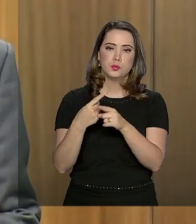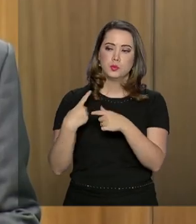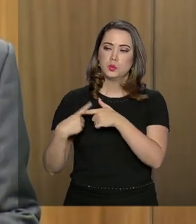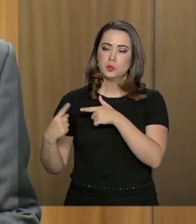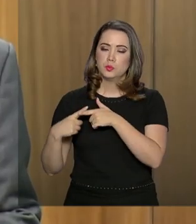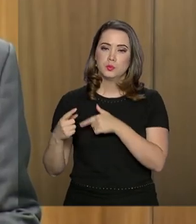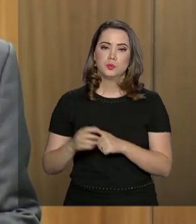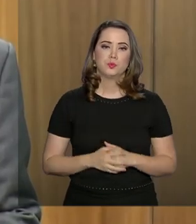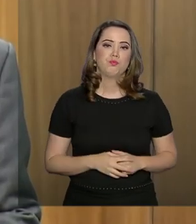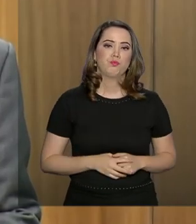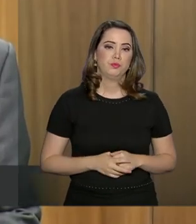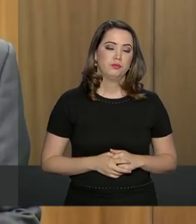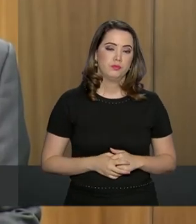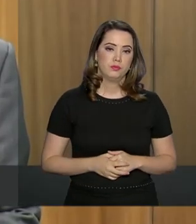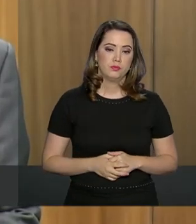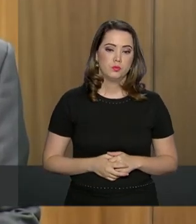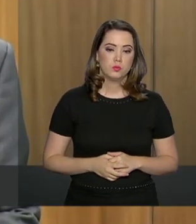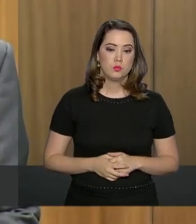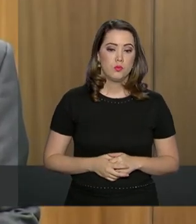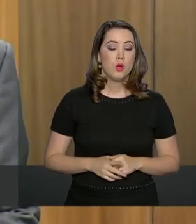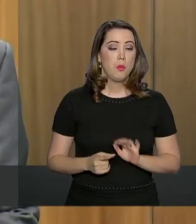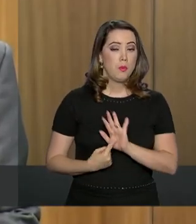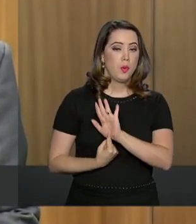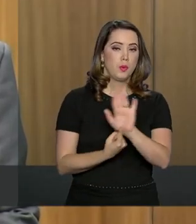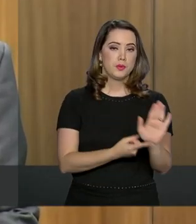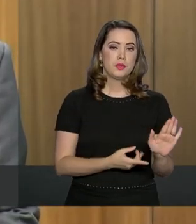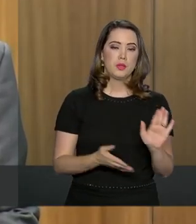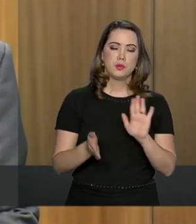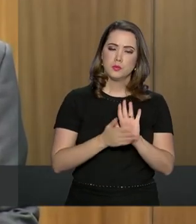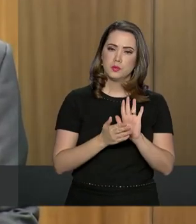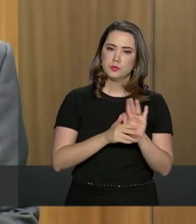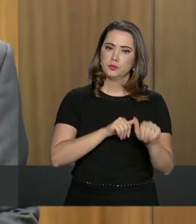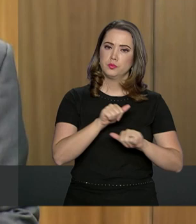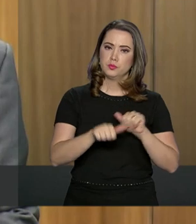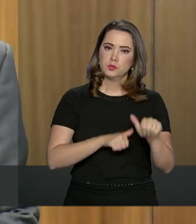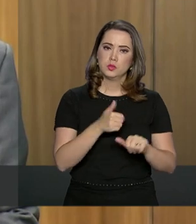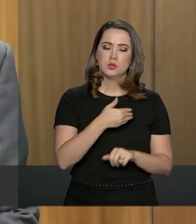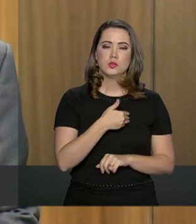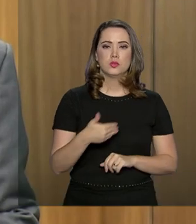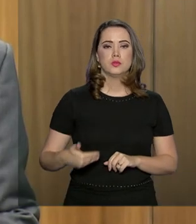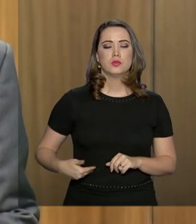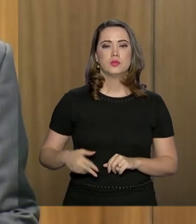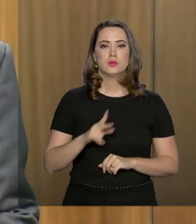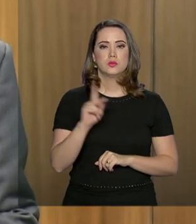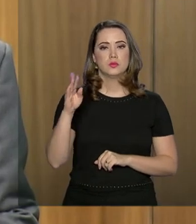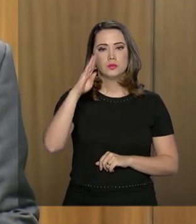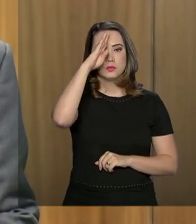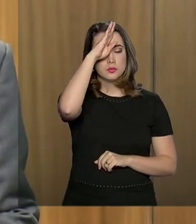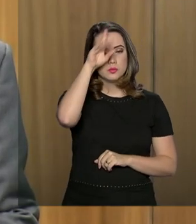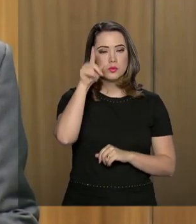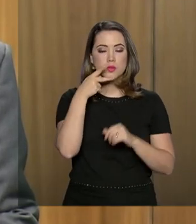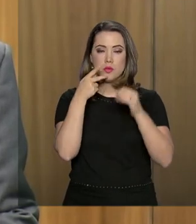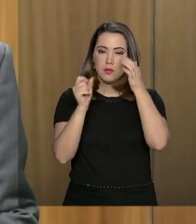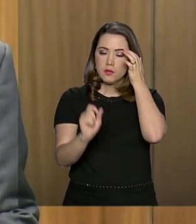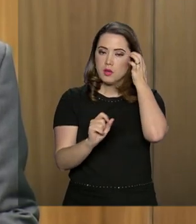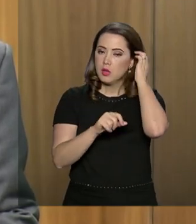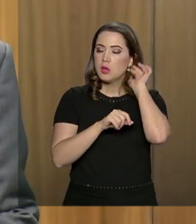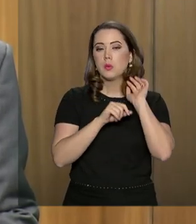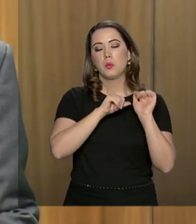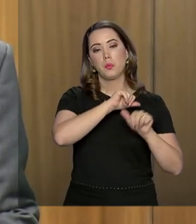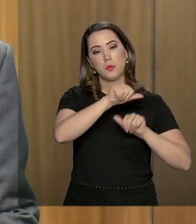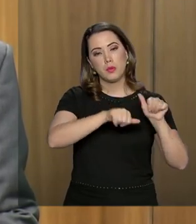uma demonstração de que as mudanças propostas na economia no governo de Bolsonaro, que tratam de